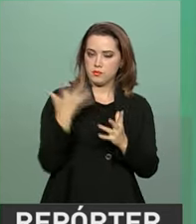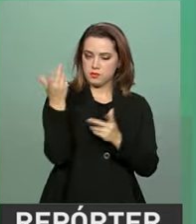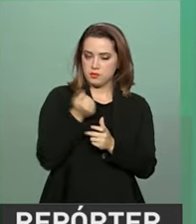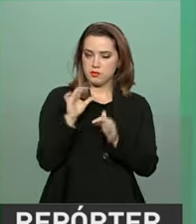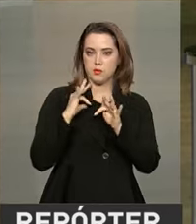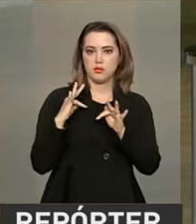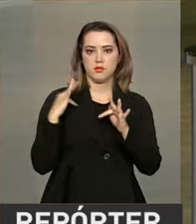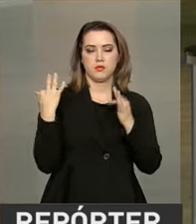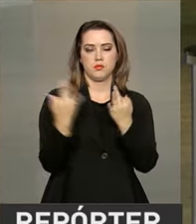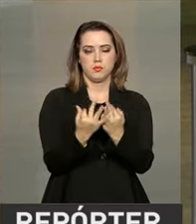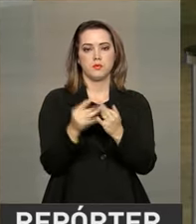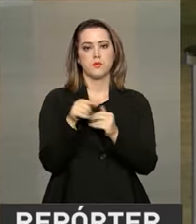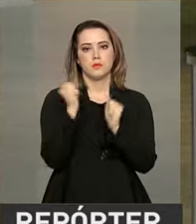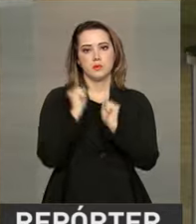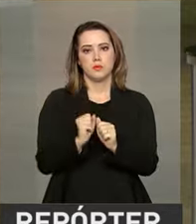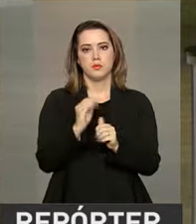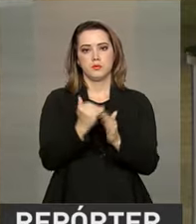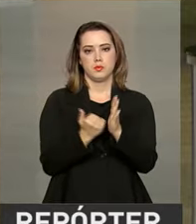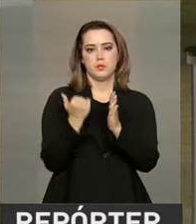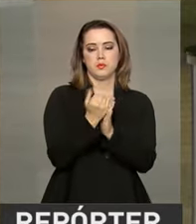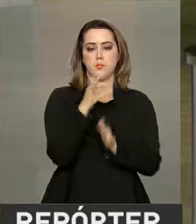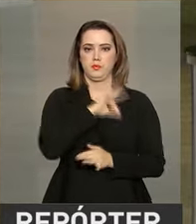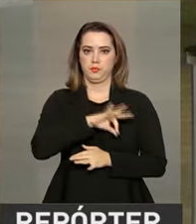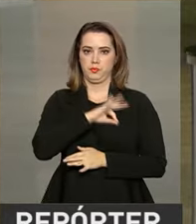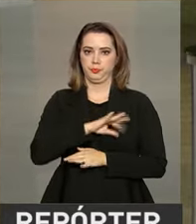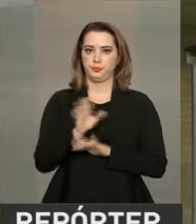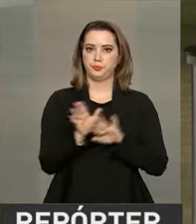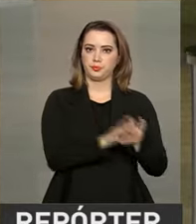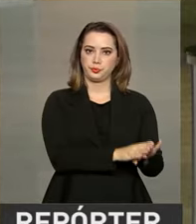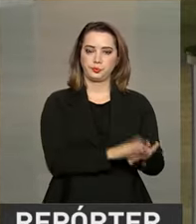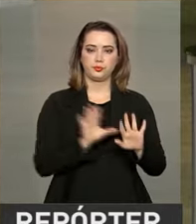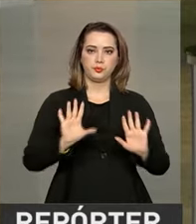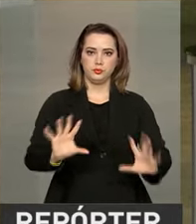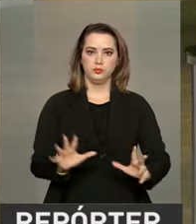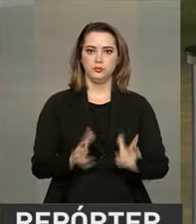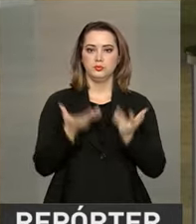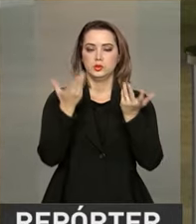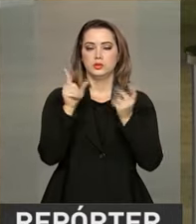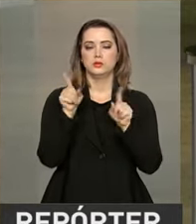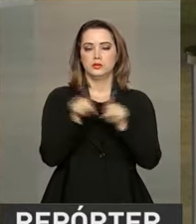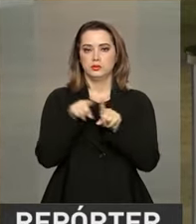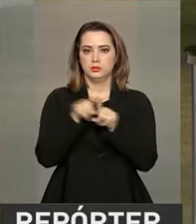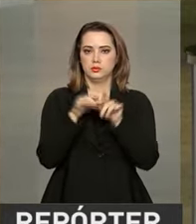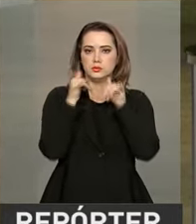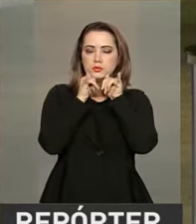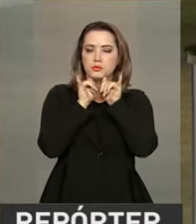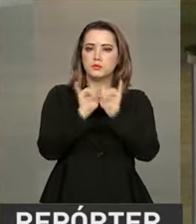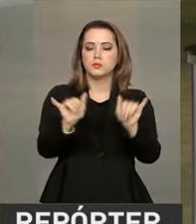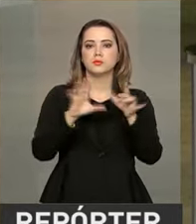melhorar a sua renda. E durante a cerimônia também foi anunciada a liberação de